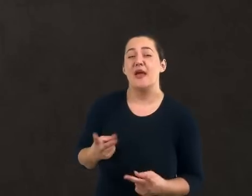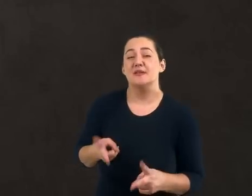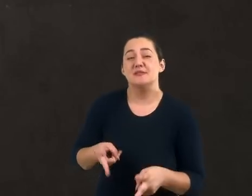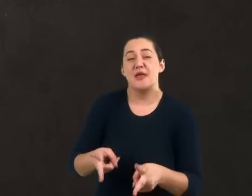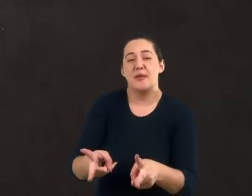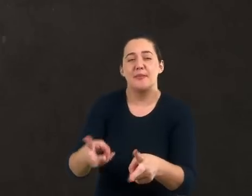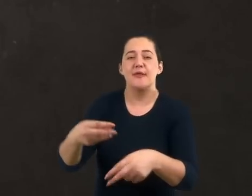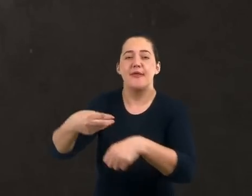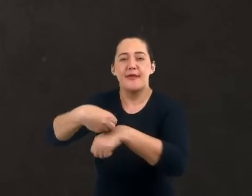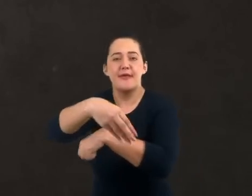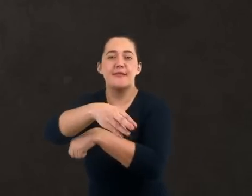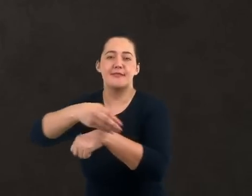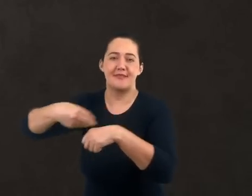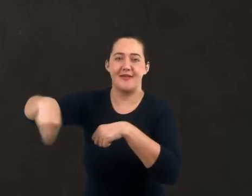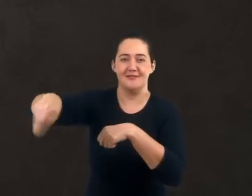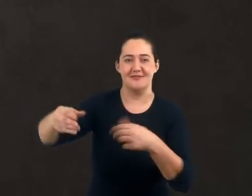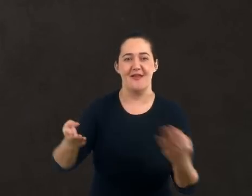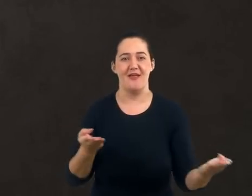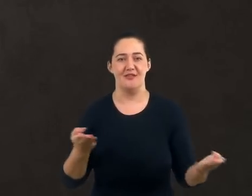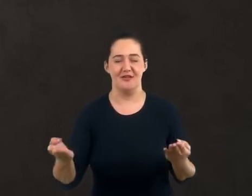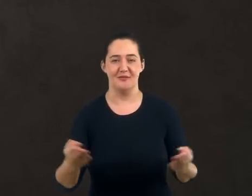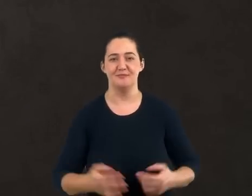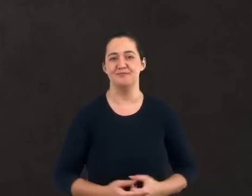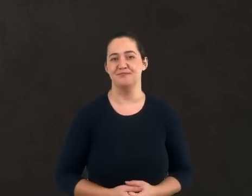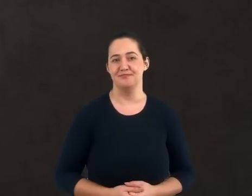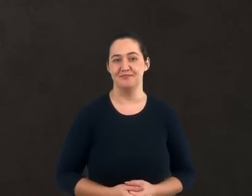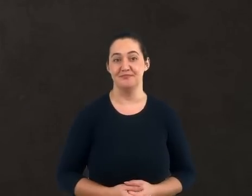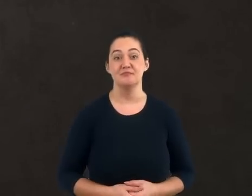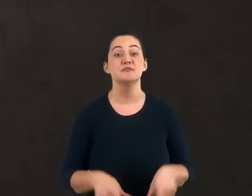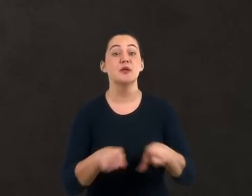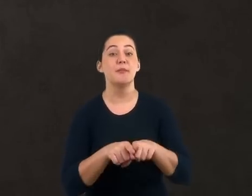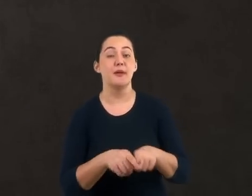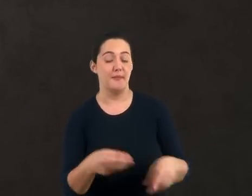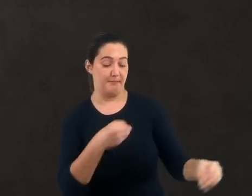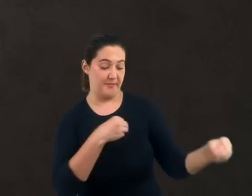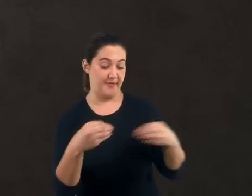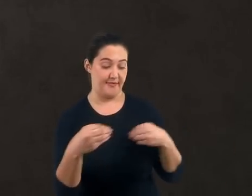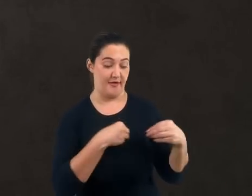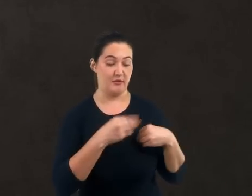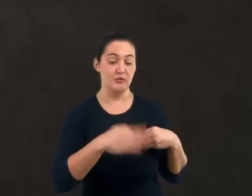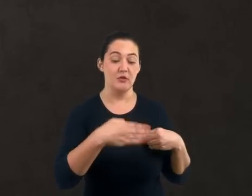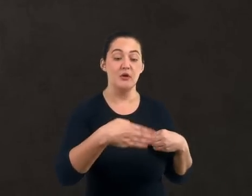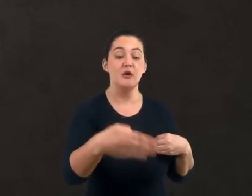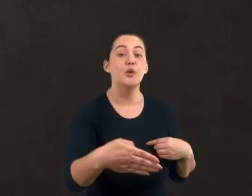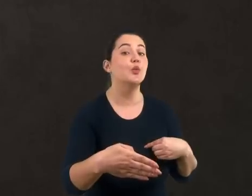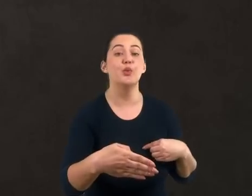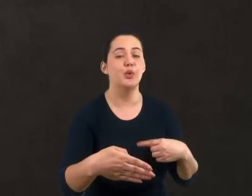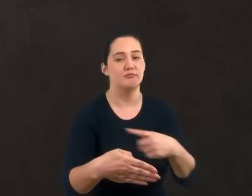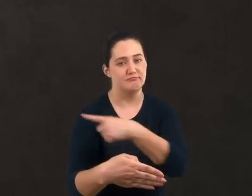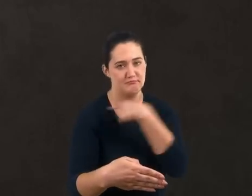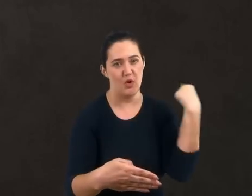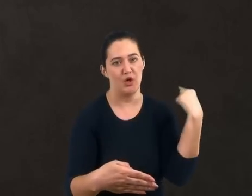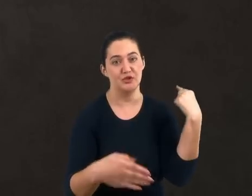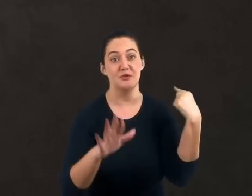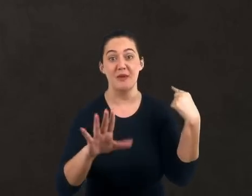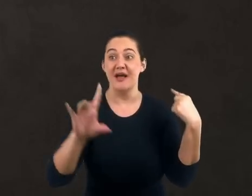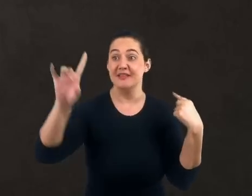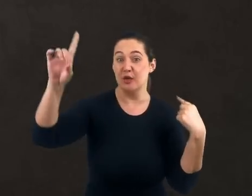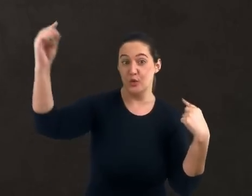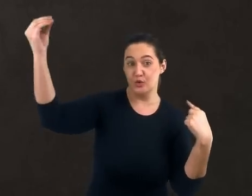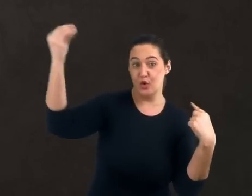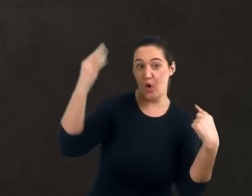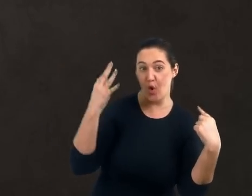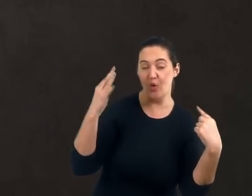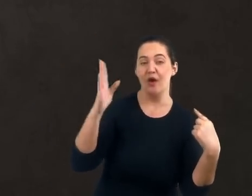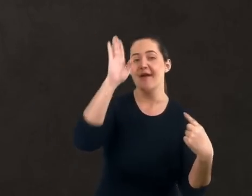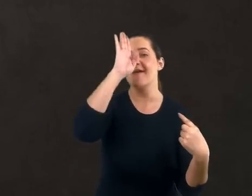eles. Hebreus 7, 25. O salário do pecado, continuam as Escrituras, é a morte, mas o dom gratuito